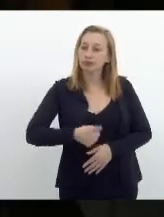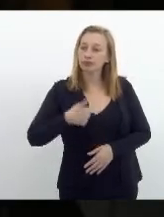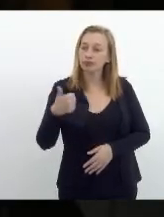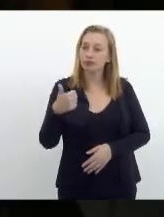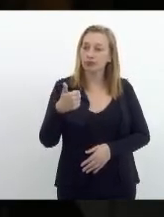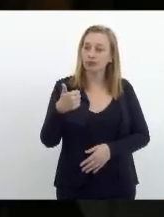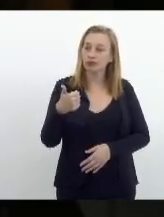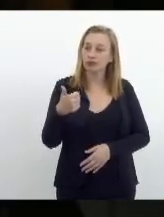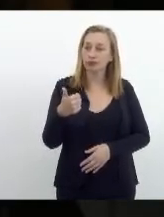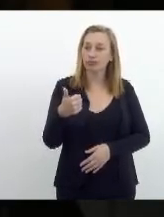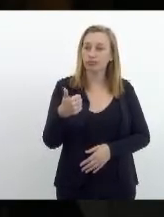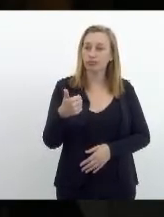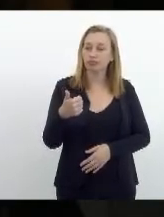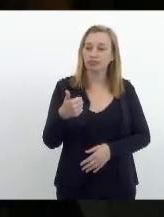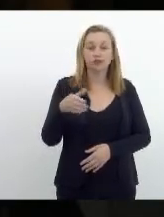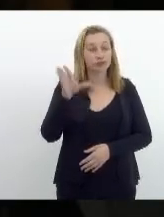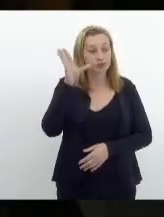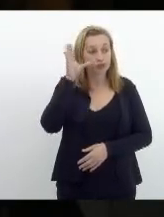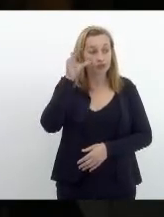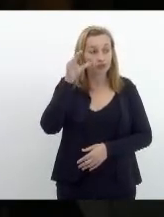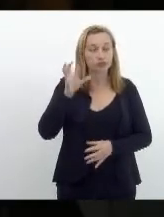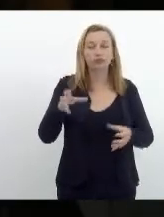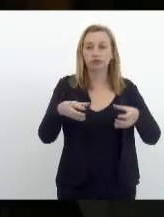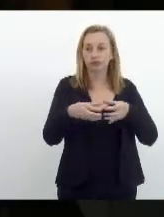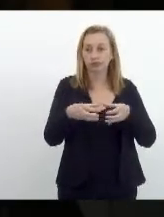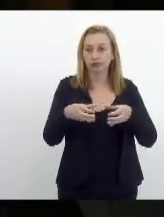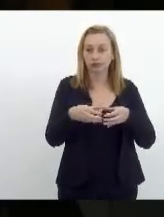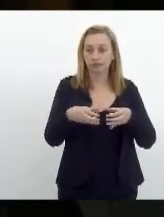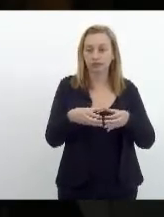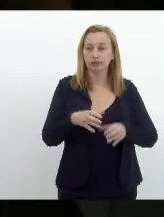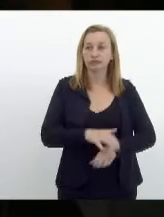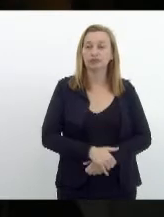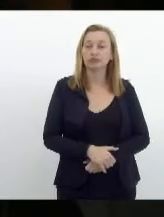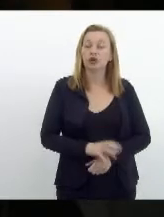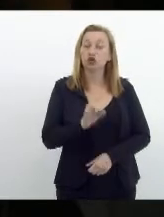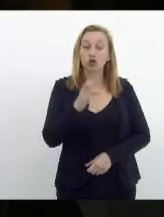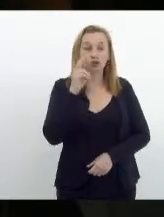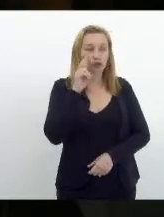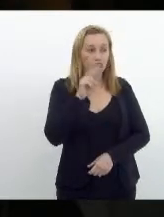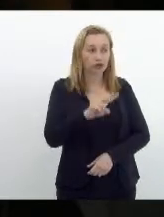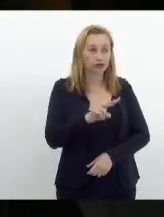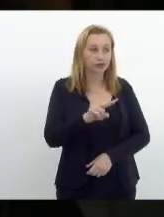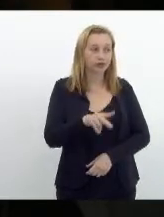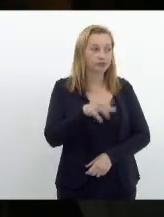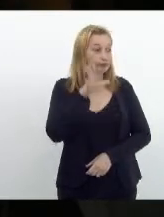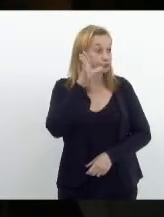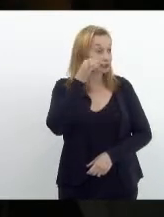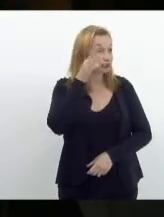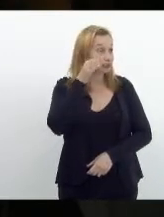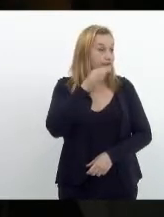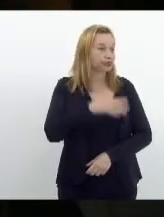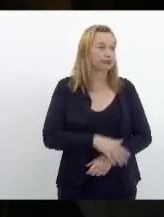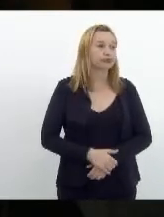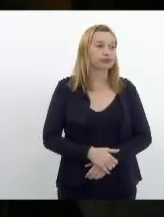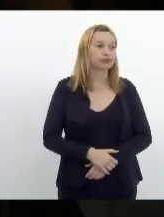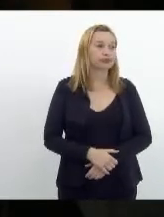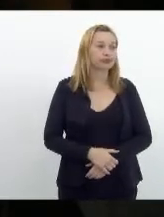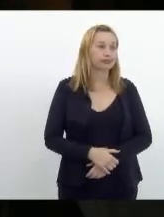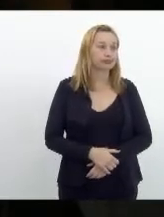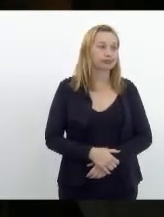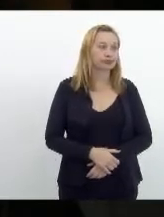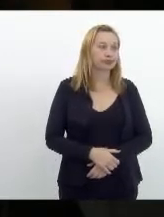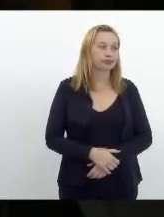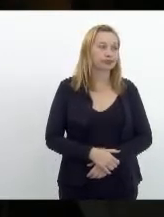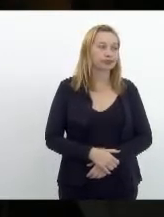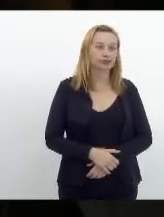aproximar dos interesses coletivos. Só olha o interesse dos